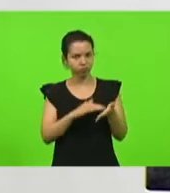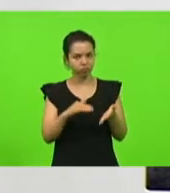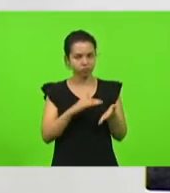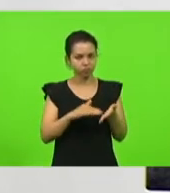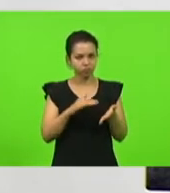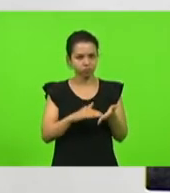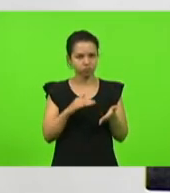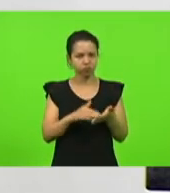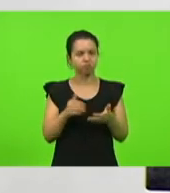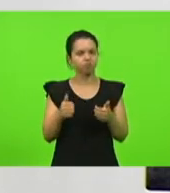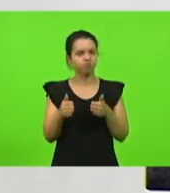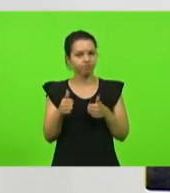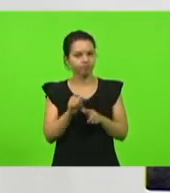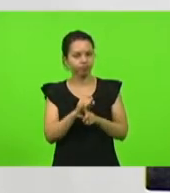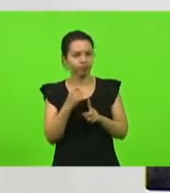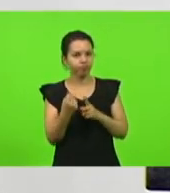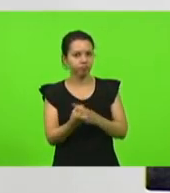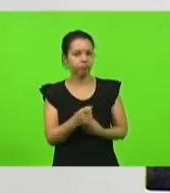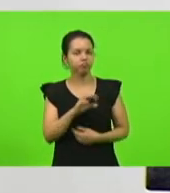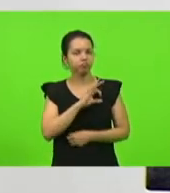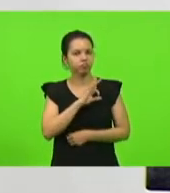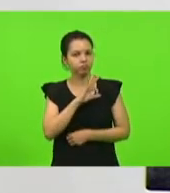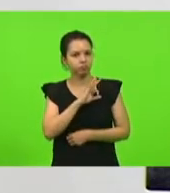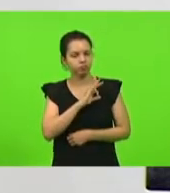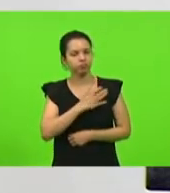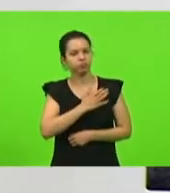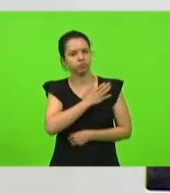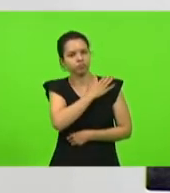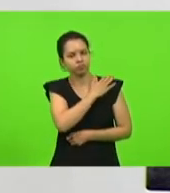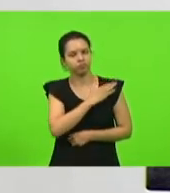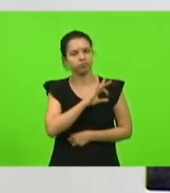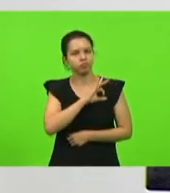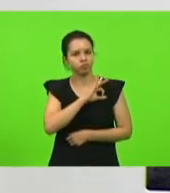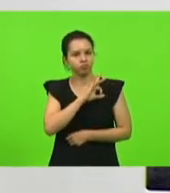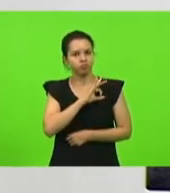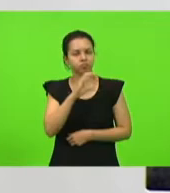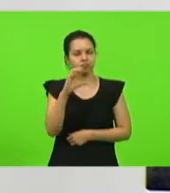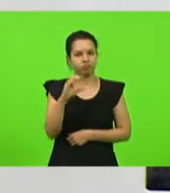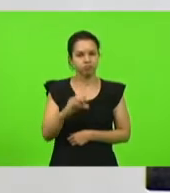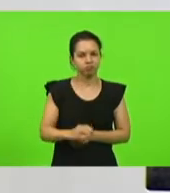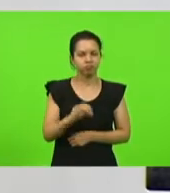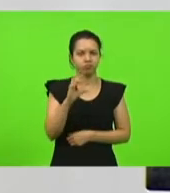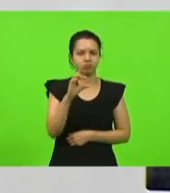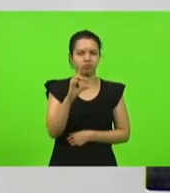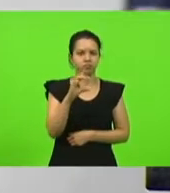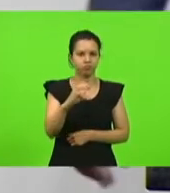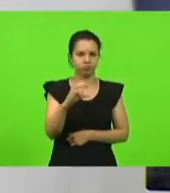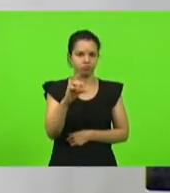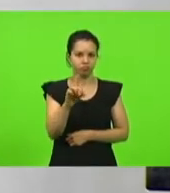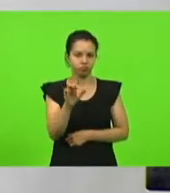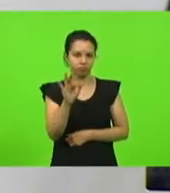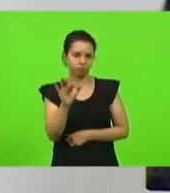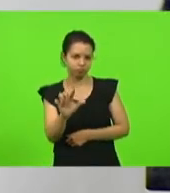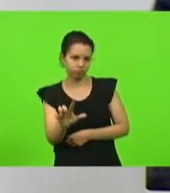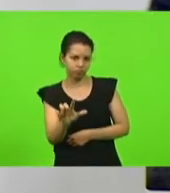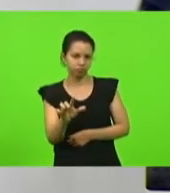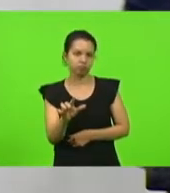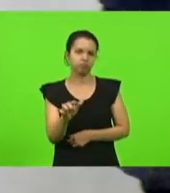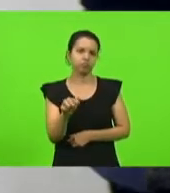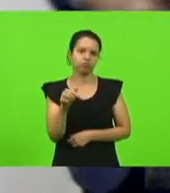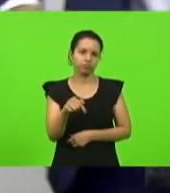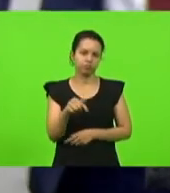Bem-Estar Social, Polícia Militar, Polícia Civil, CDL, né, aqui